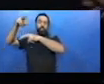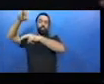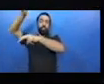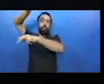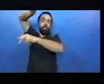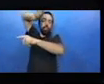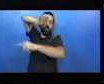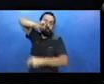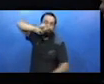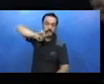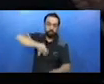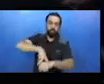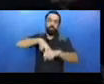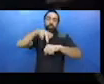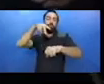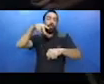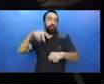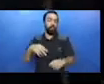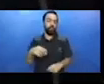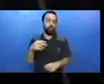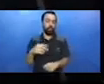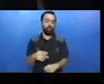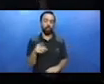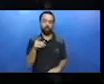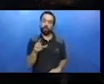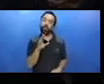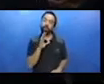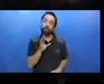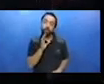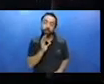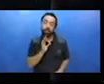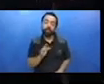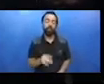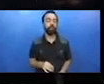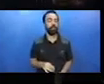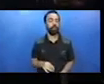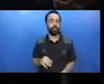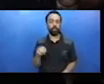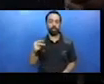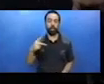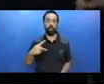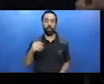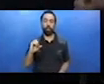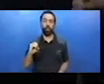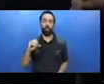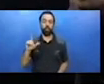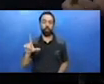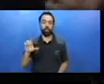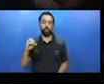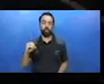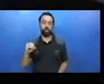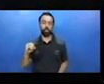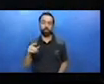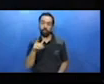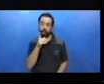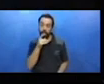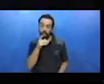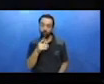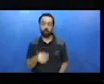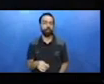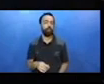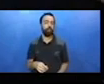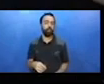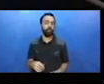além disso, o polo aquático, que vamos traduzir ele como um parecido com um handball, só que feito dentro da água. E as